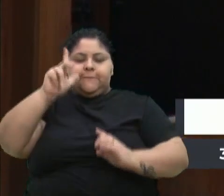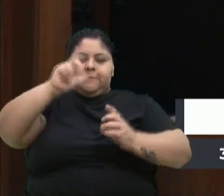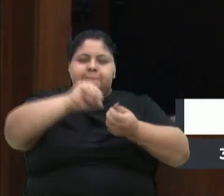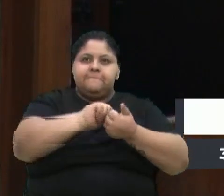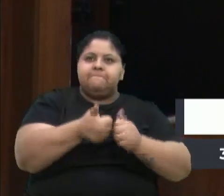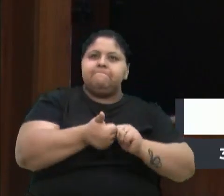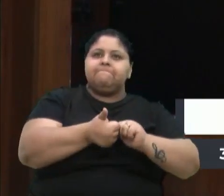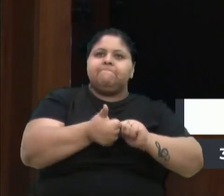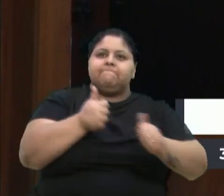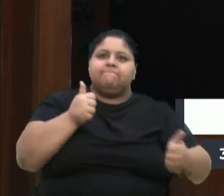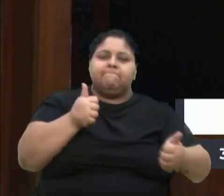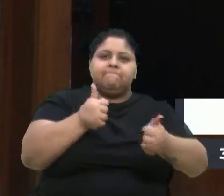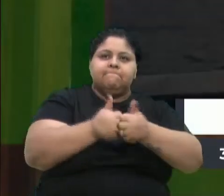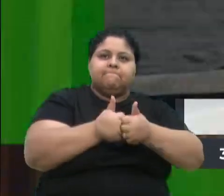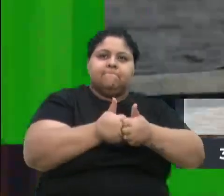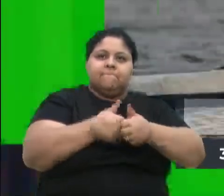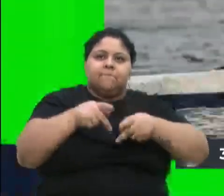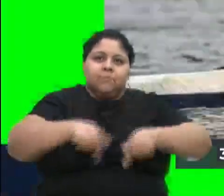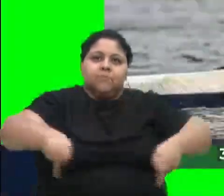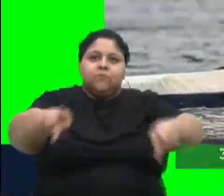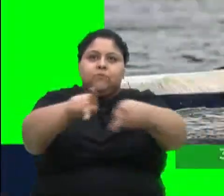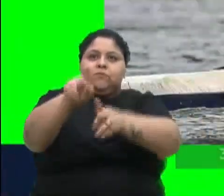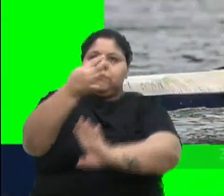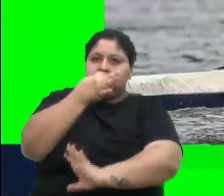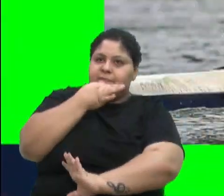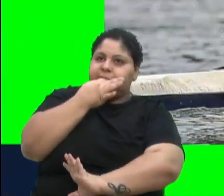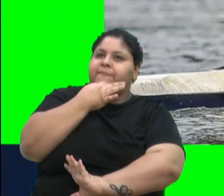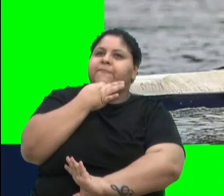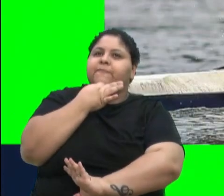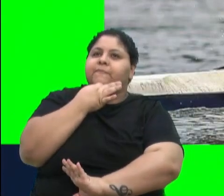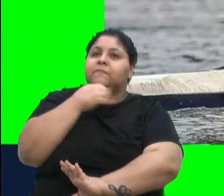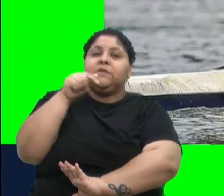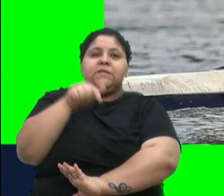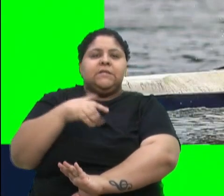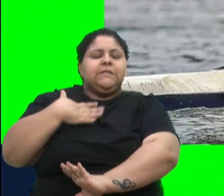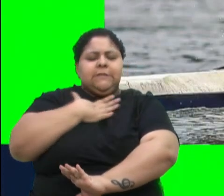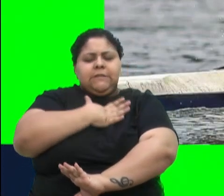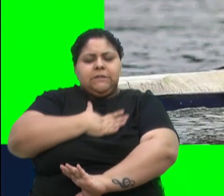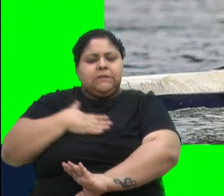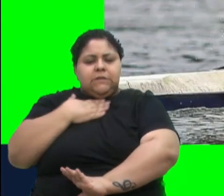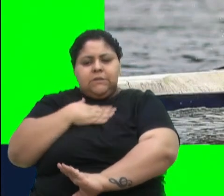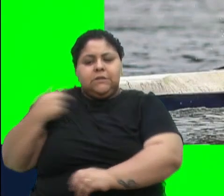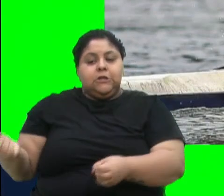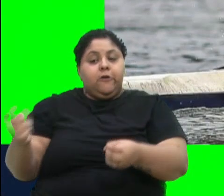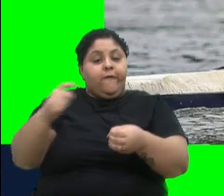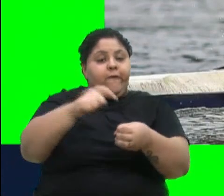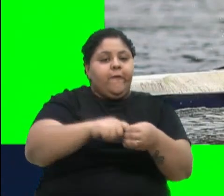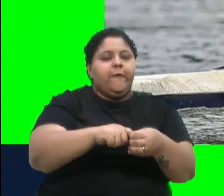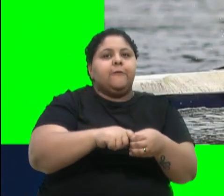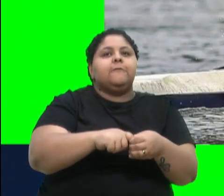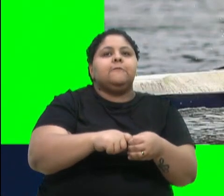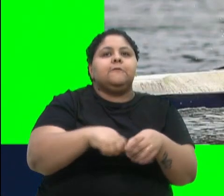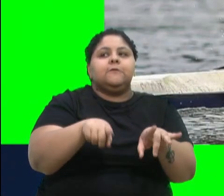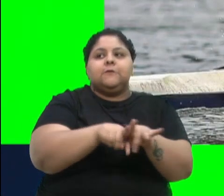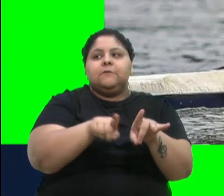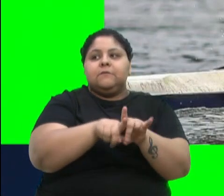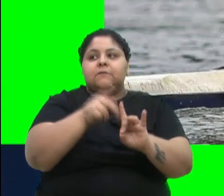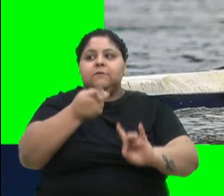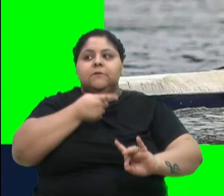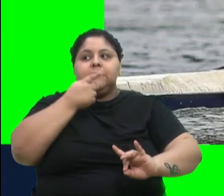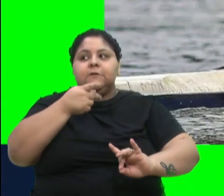esportivas junto à população caxiense. É sempre um prazer retornar, sobretudo para falar das